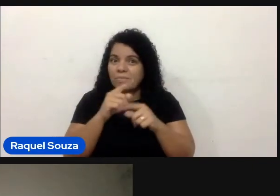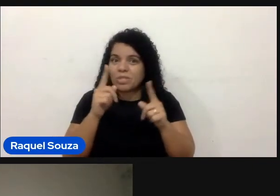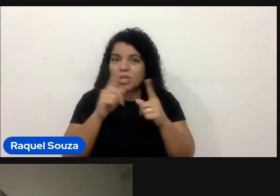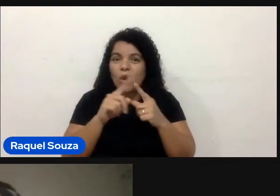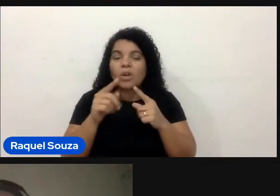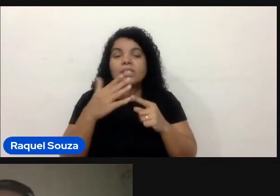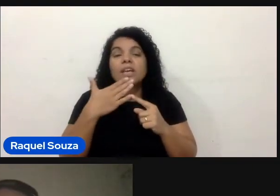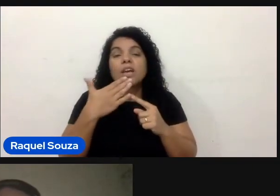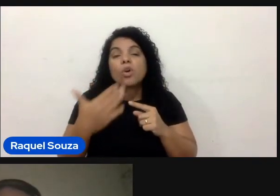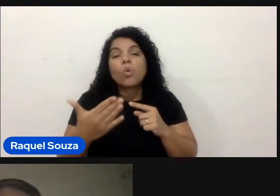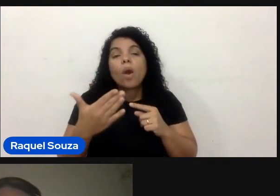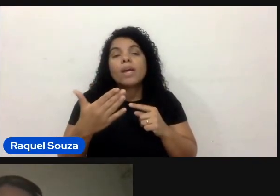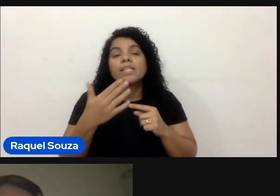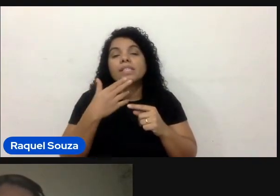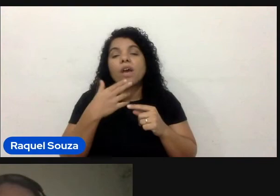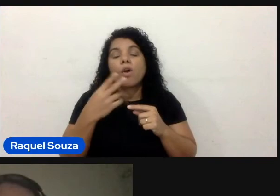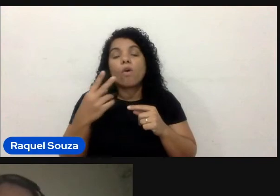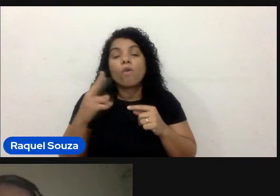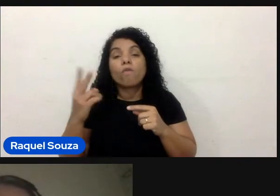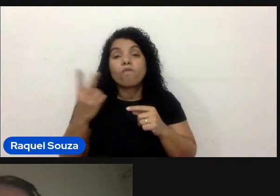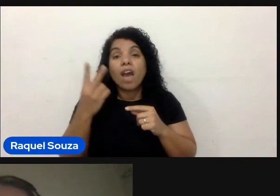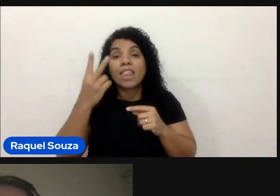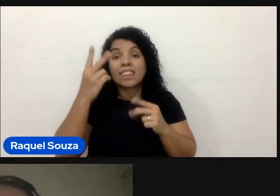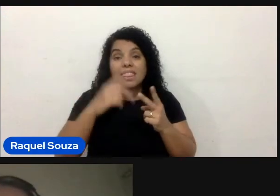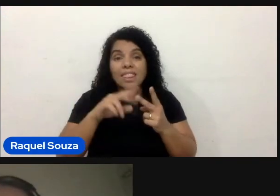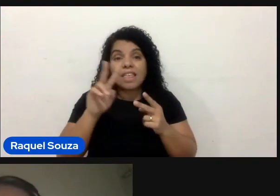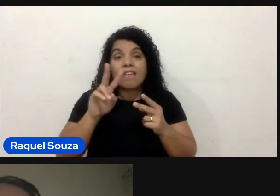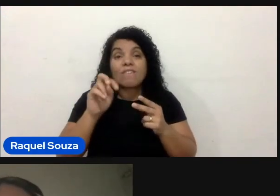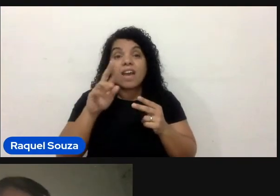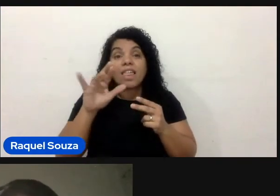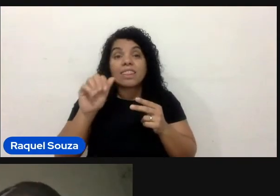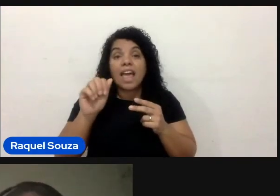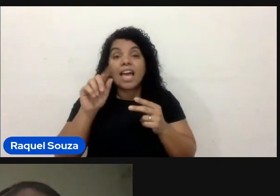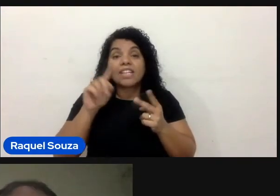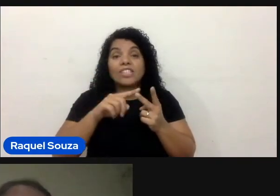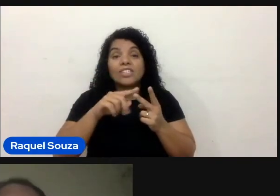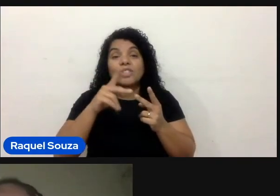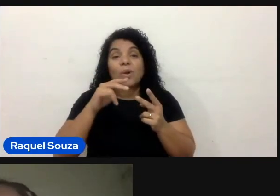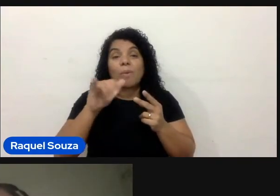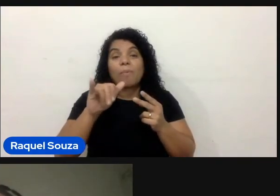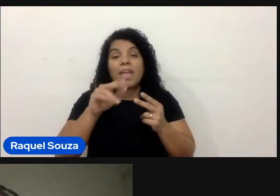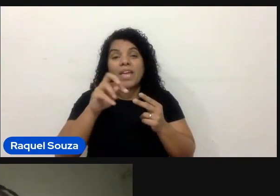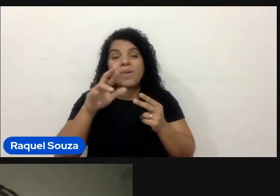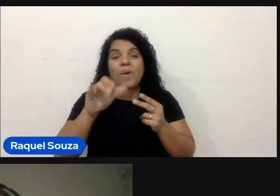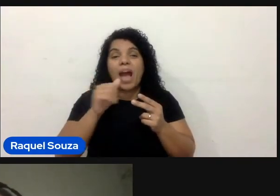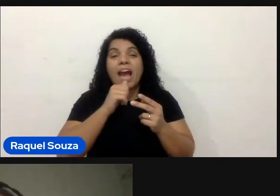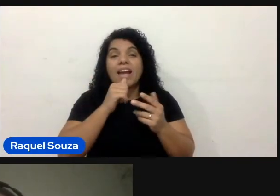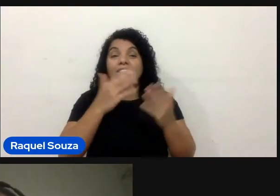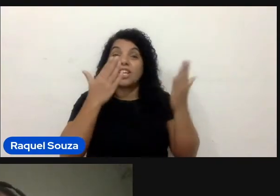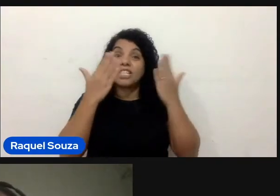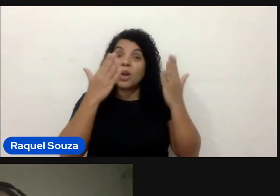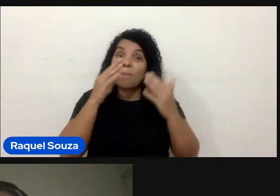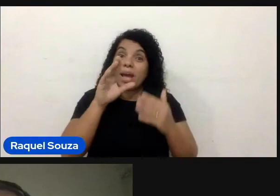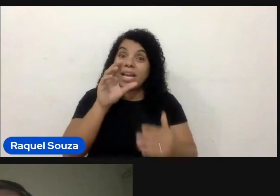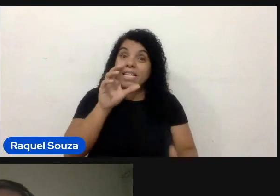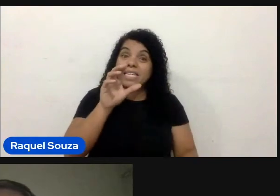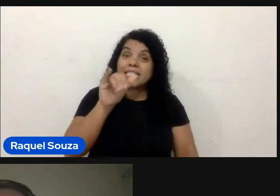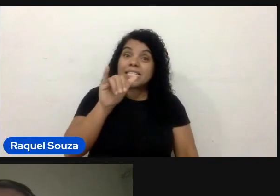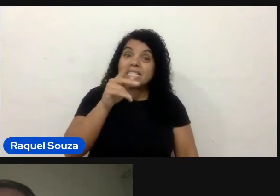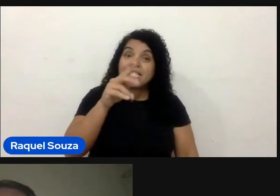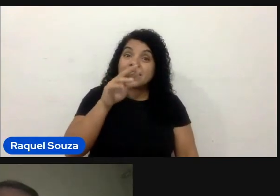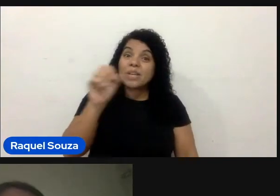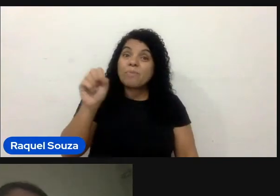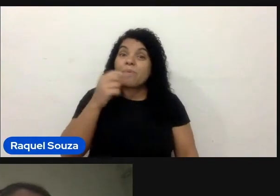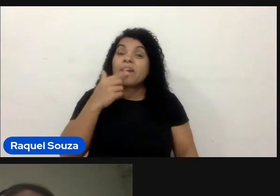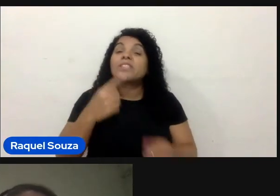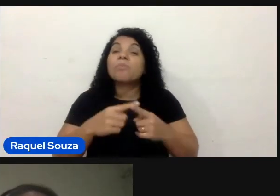as vantagens do Playwright comparado com o Cypress? E por que o Playwright é melhor? Se é que é melhor, ou talvez a resposta vai ser Gente, eu